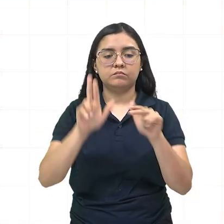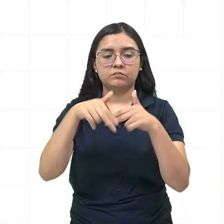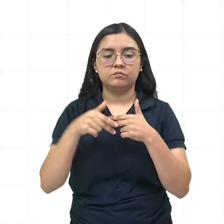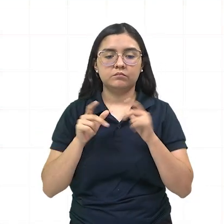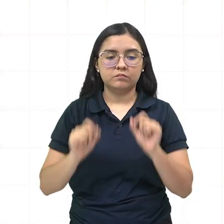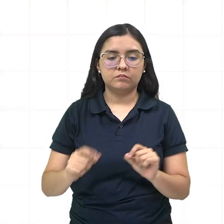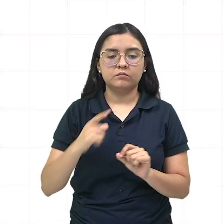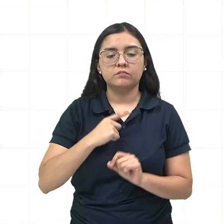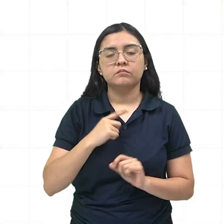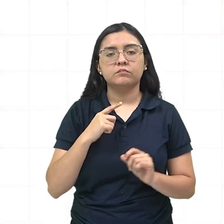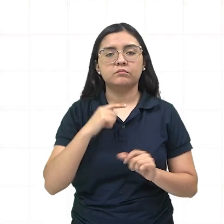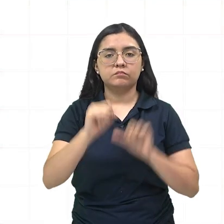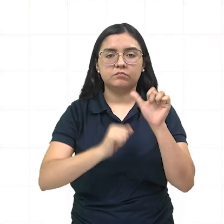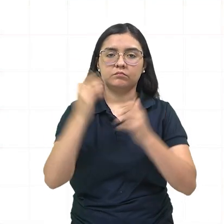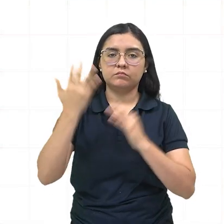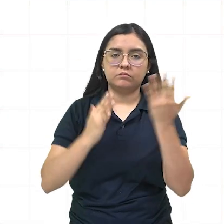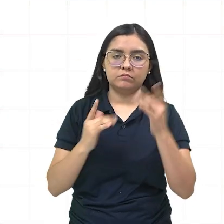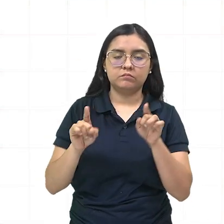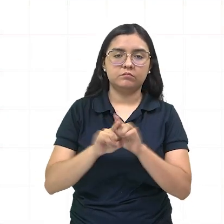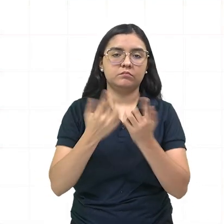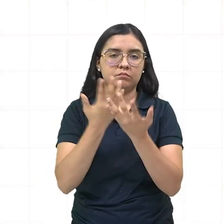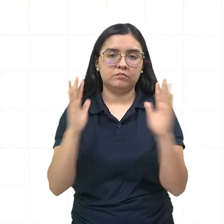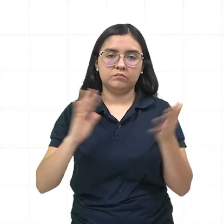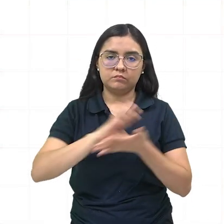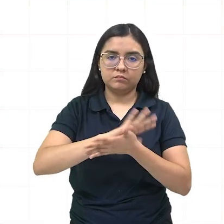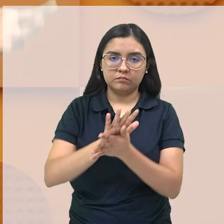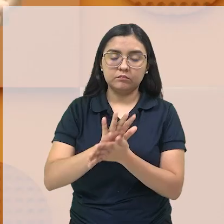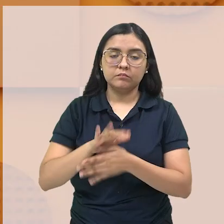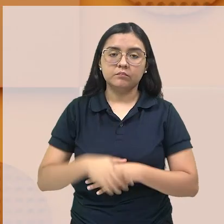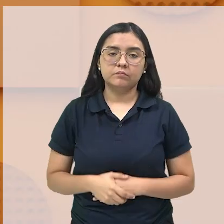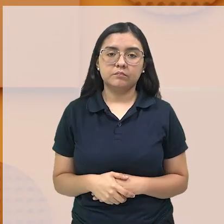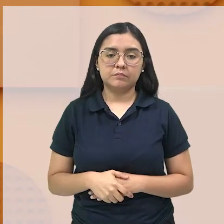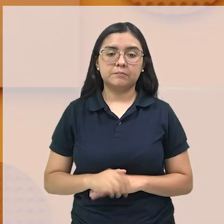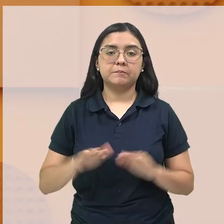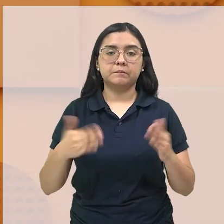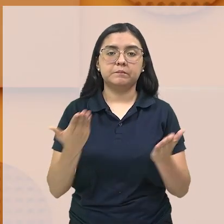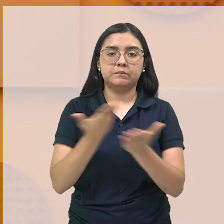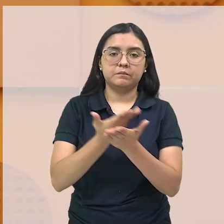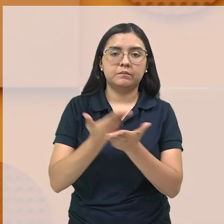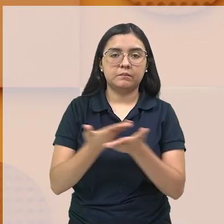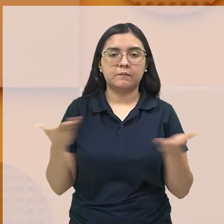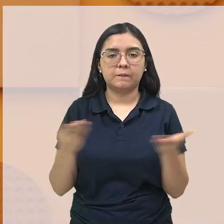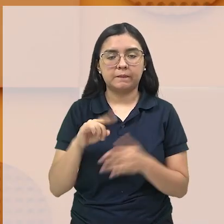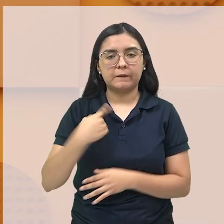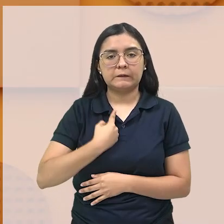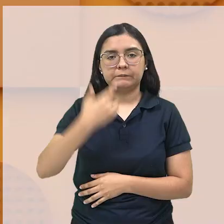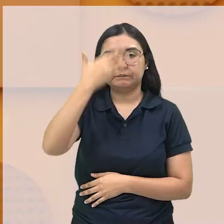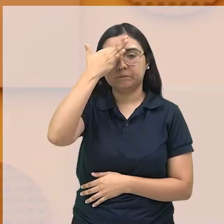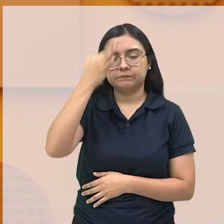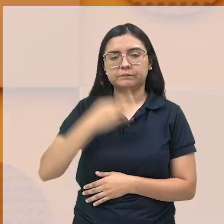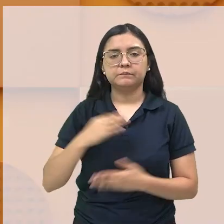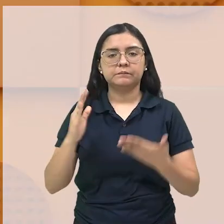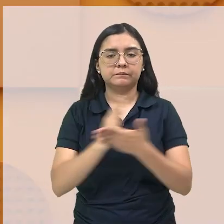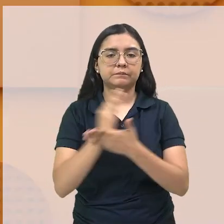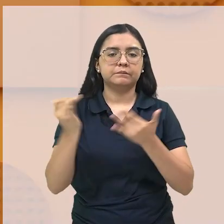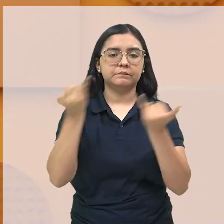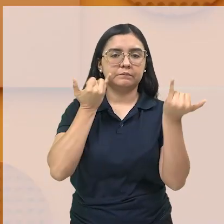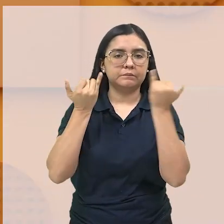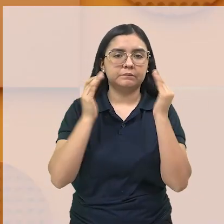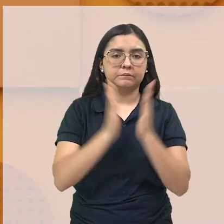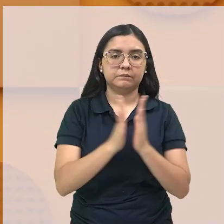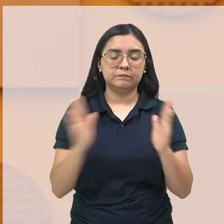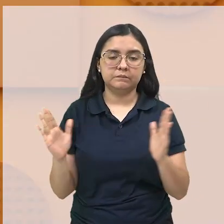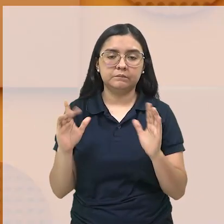como mudanças climáticas e catástrofes naturais. Gente, nessa aula nós vamos compreender mais algumas informações sobre o